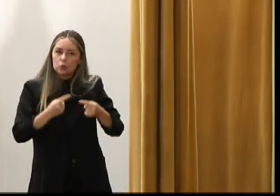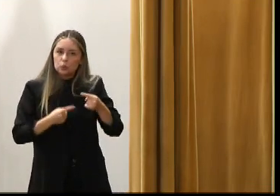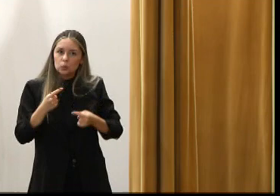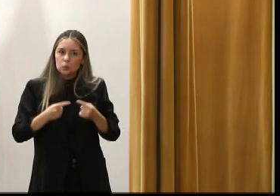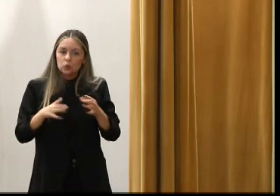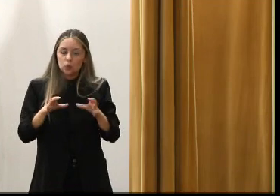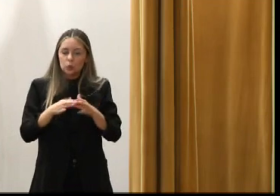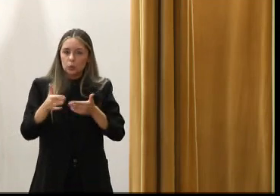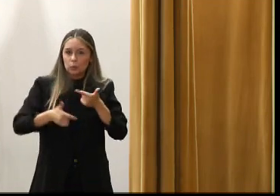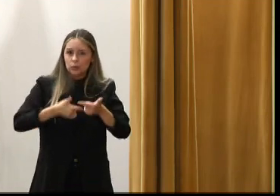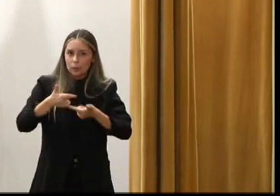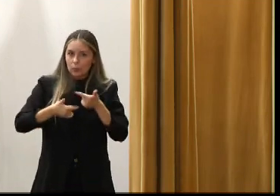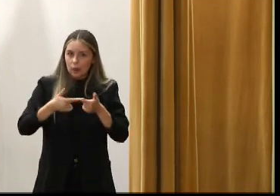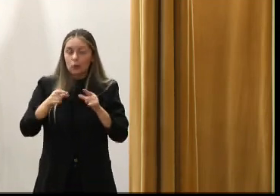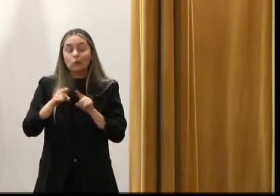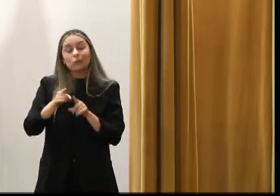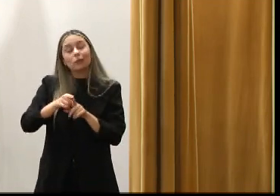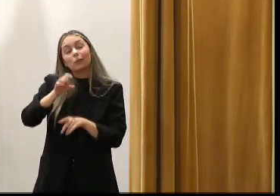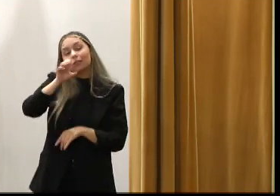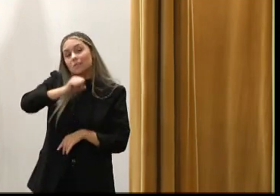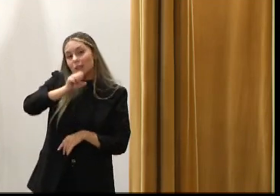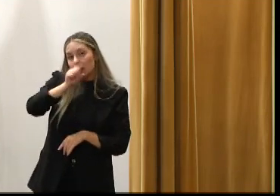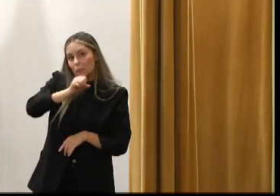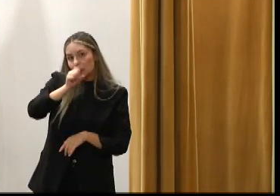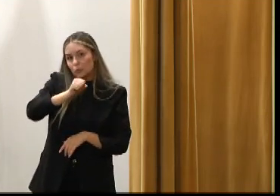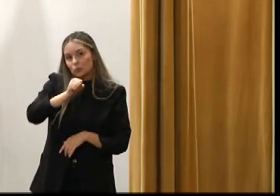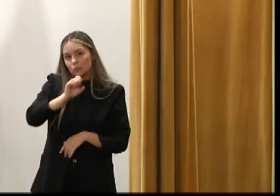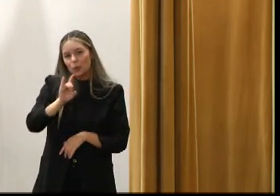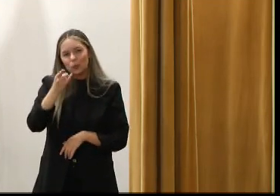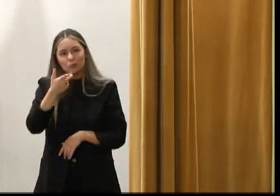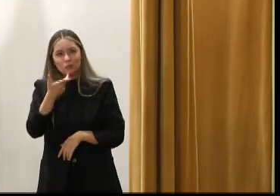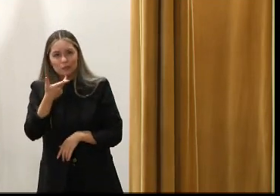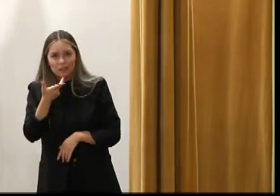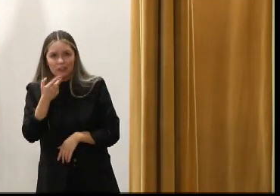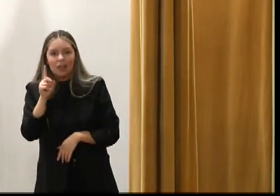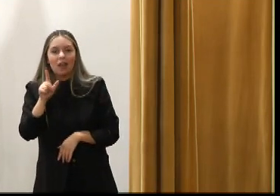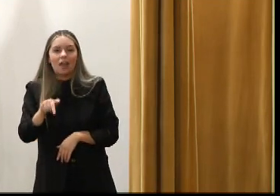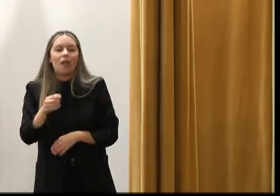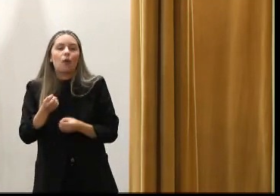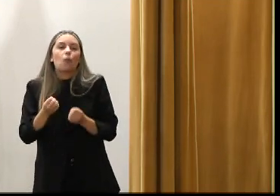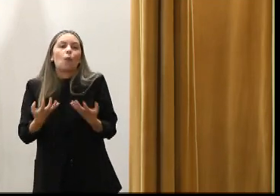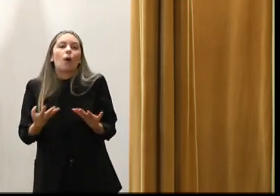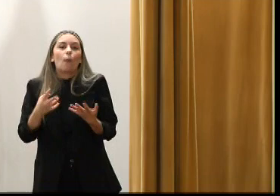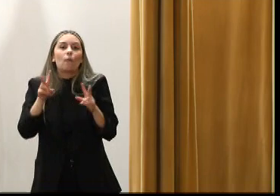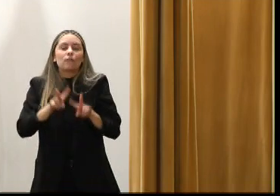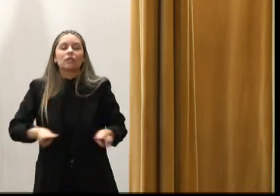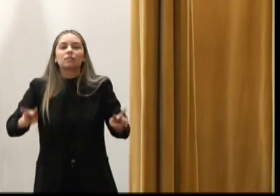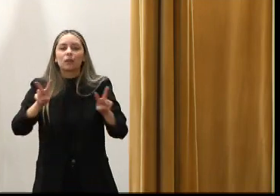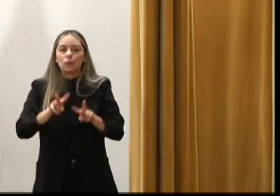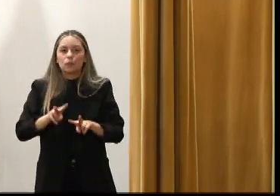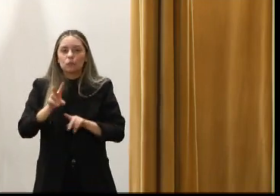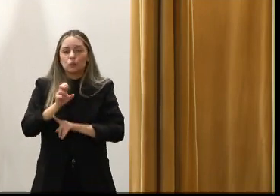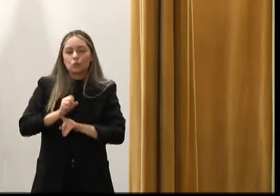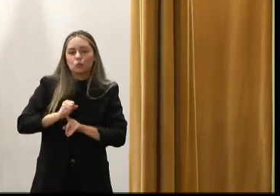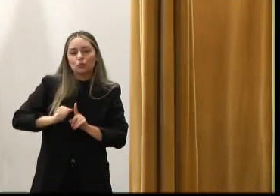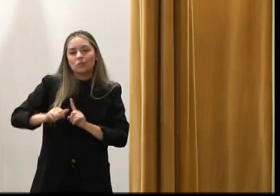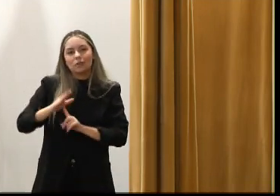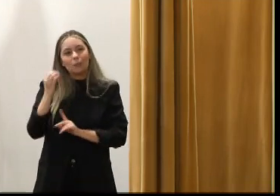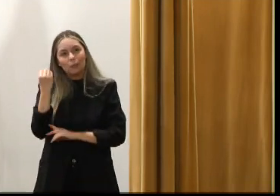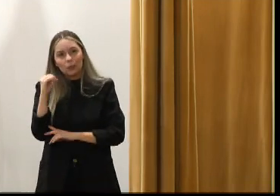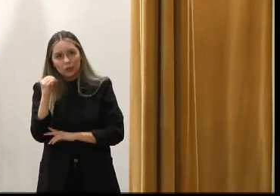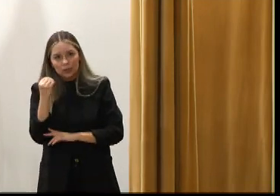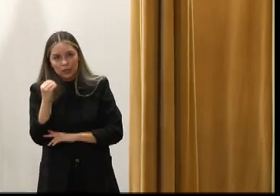de trabalho e trazer no sábado, então, para a deliberação, quais são, digamos assim, a visão da sociedade de Porto